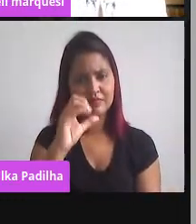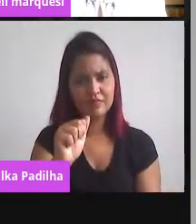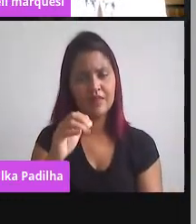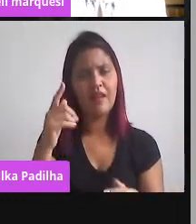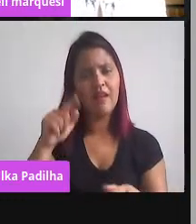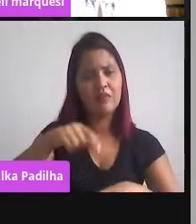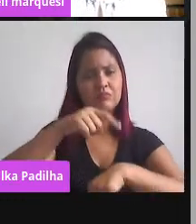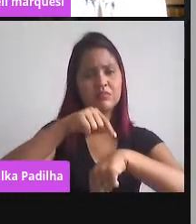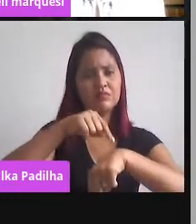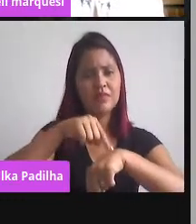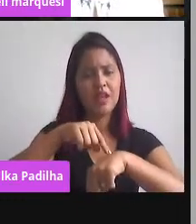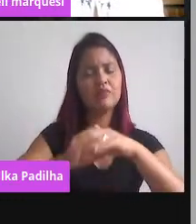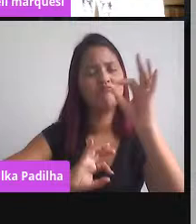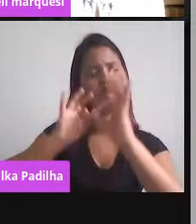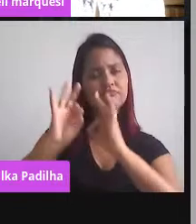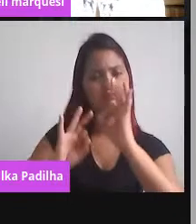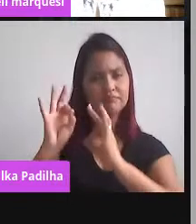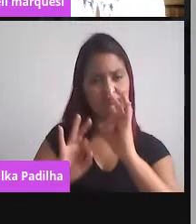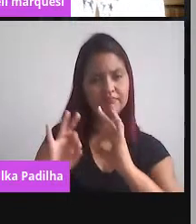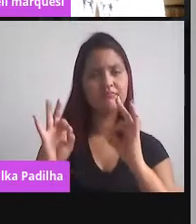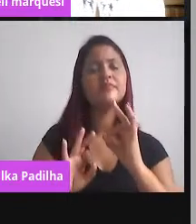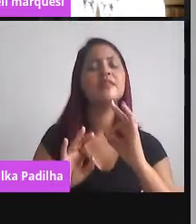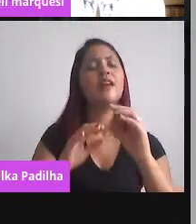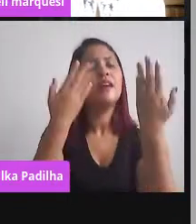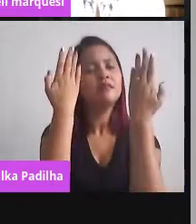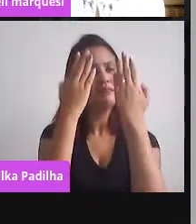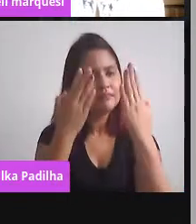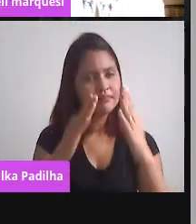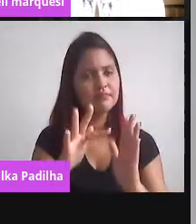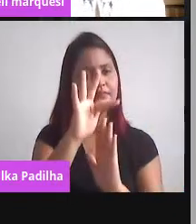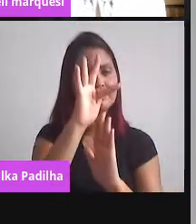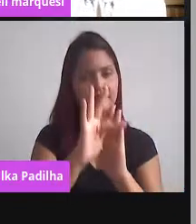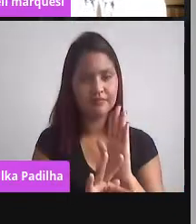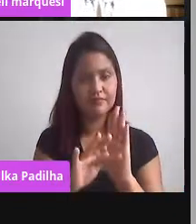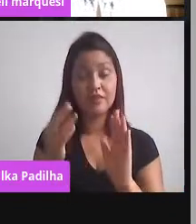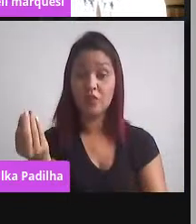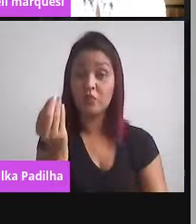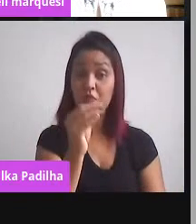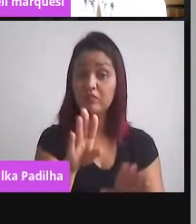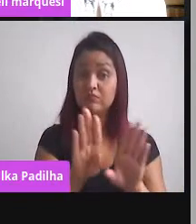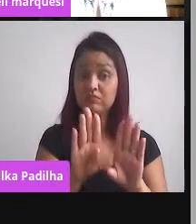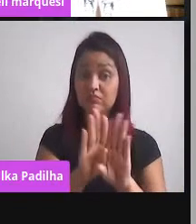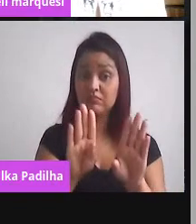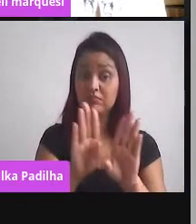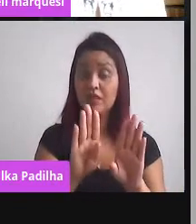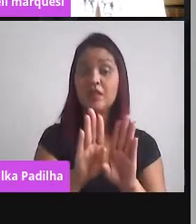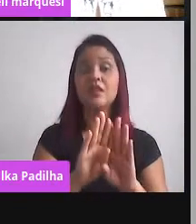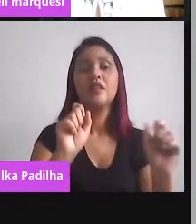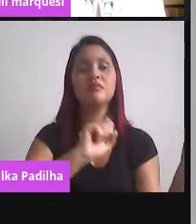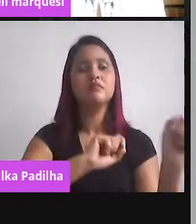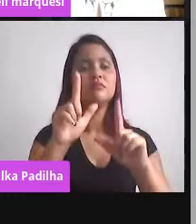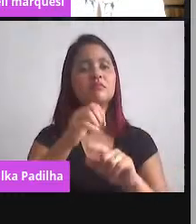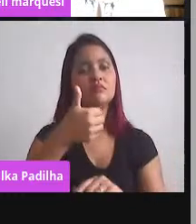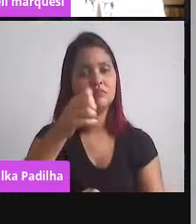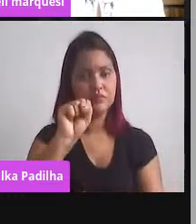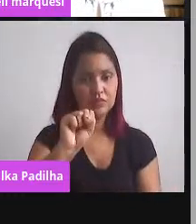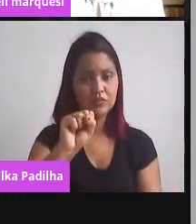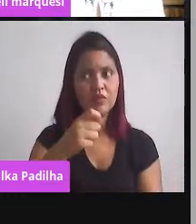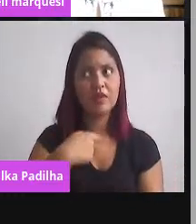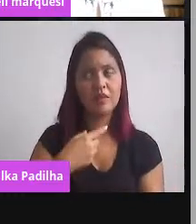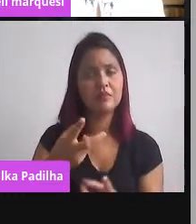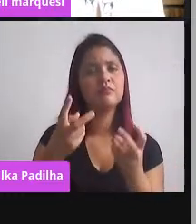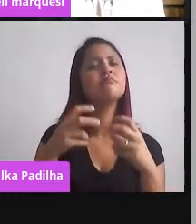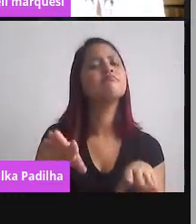na gramática textual, eu coloco para vocês, já no slide 18, né, o que foi, a meu ver, importante